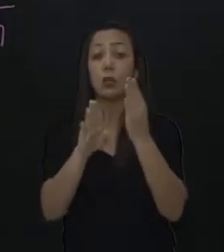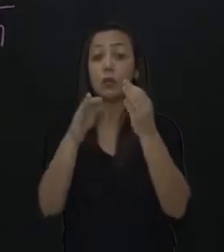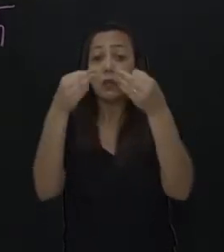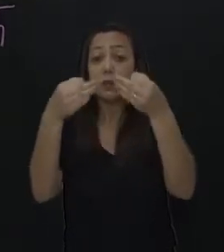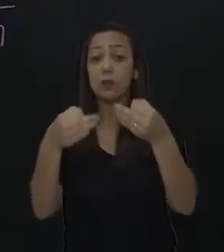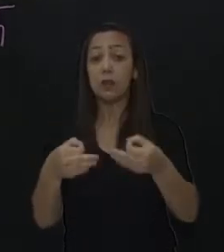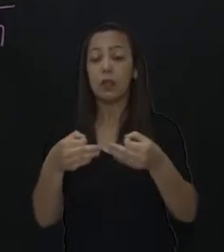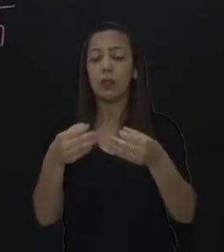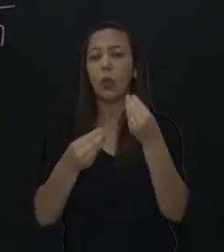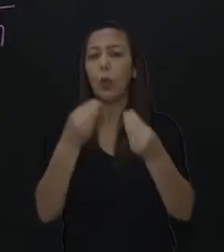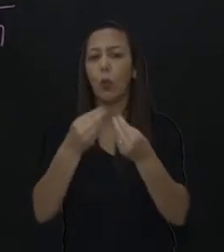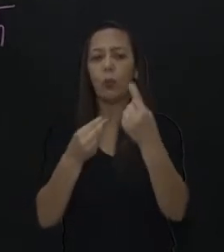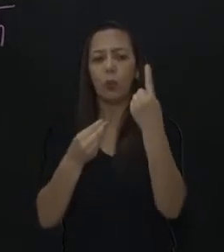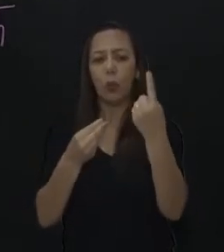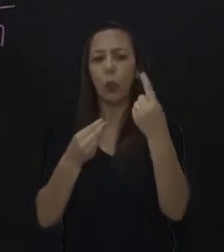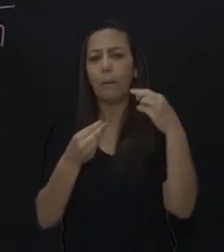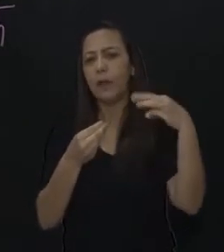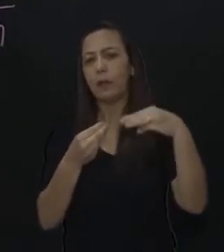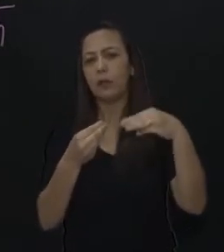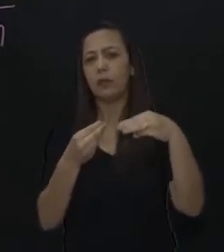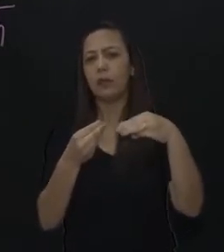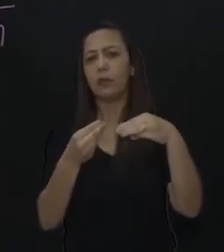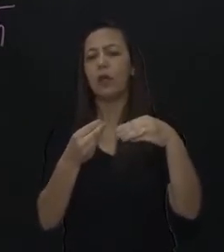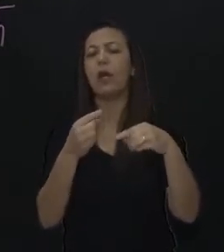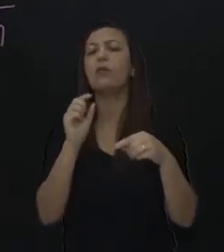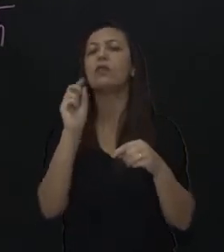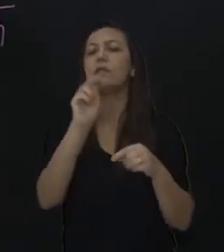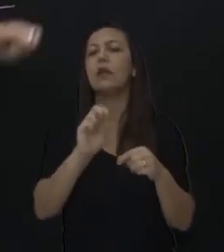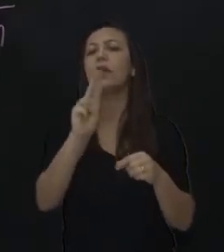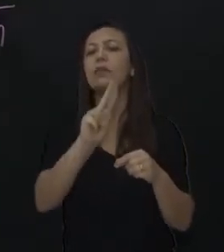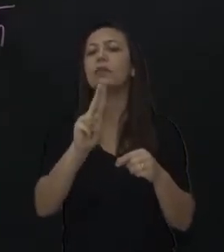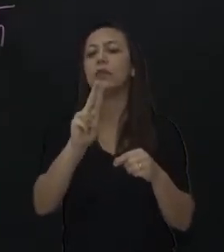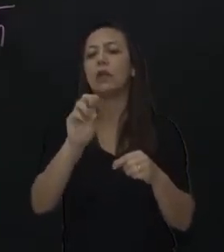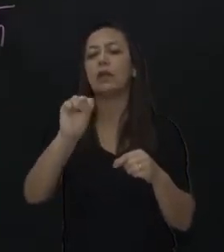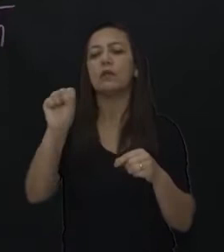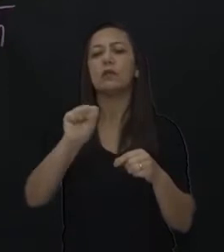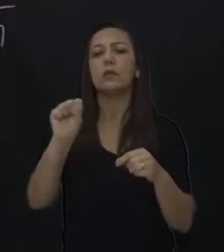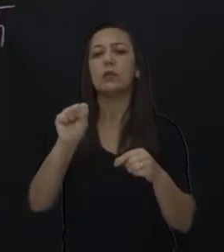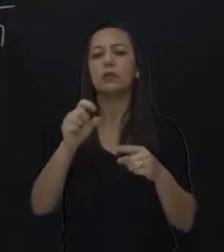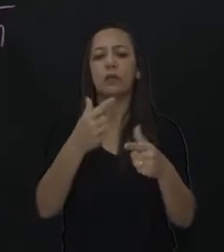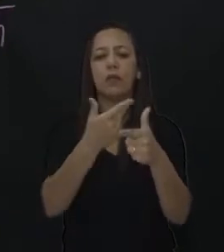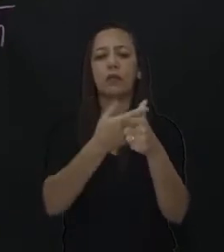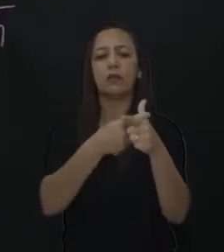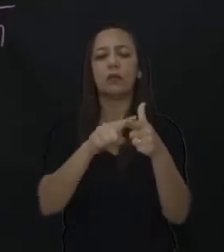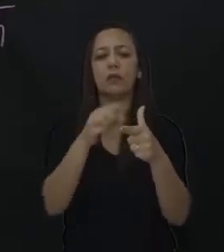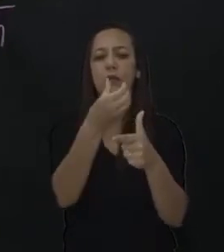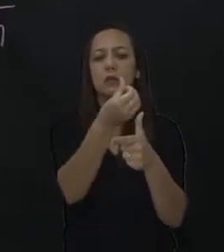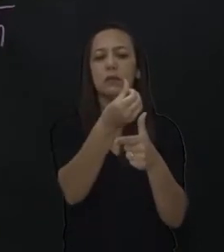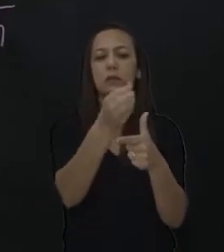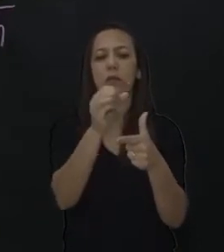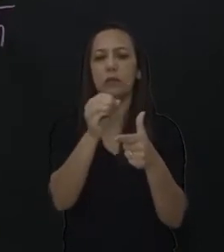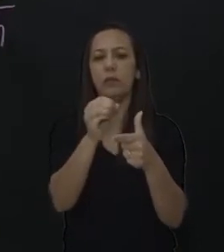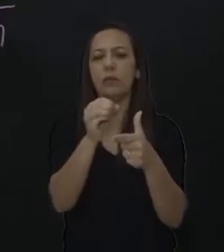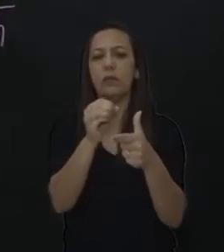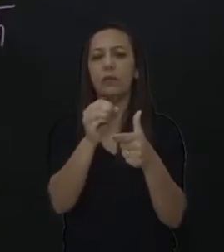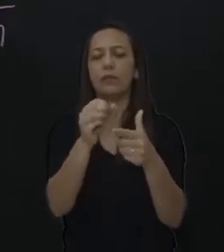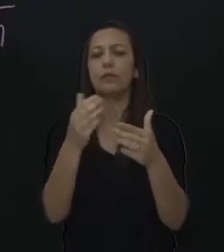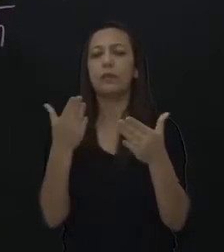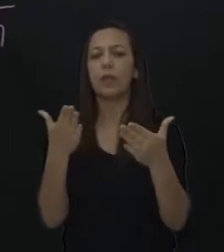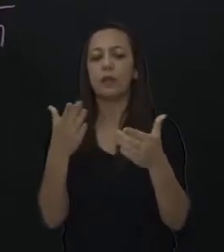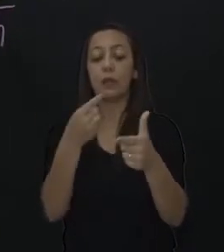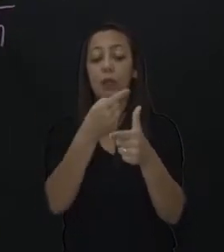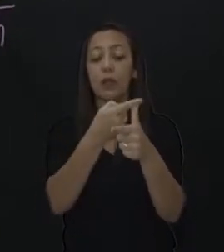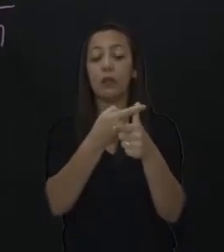minutos, você pegará essa quantidade em segundos e dividirá por 60. E aí, pessoal,